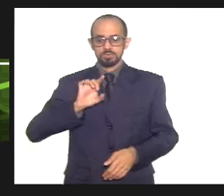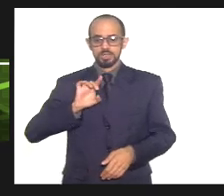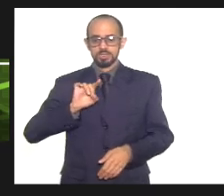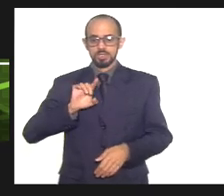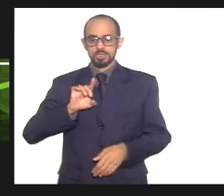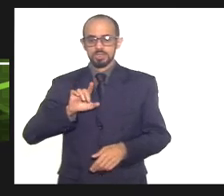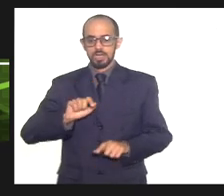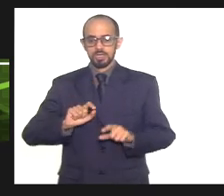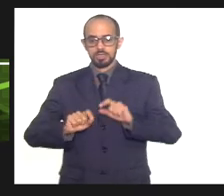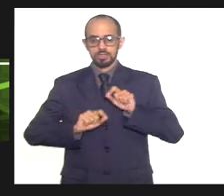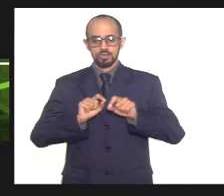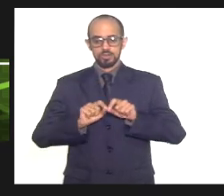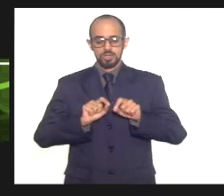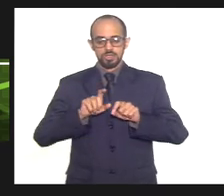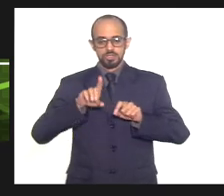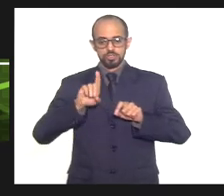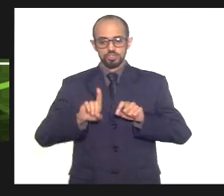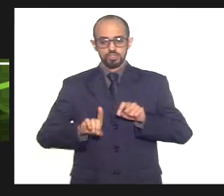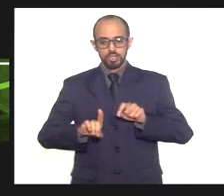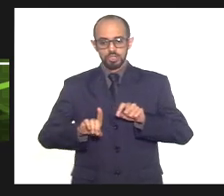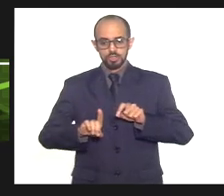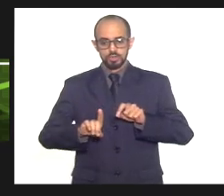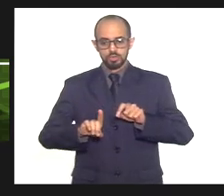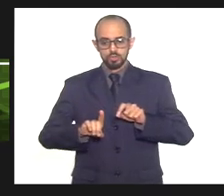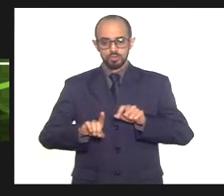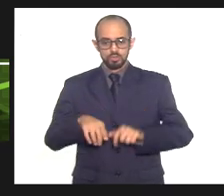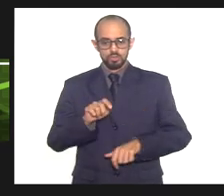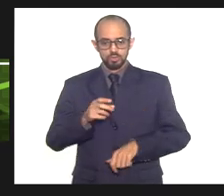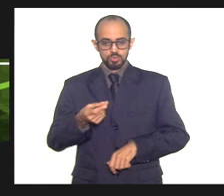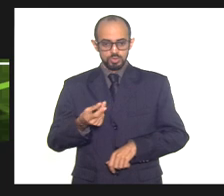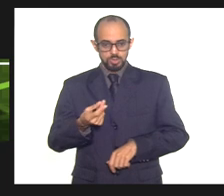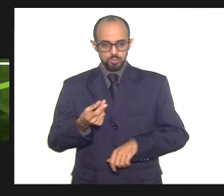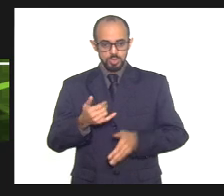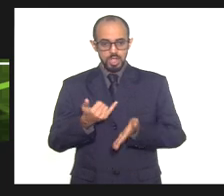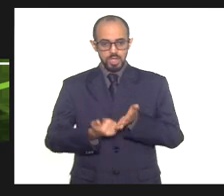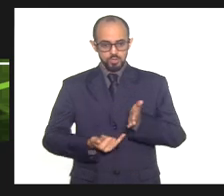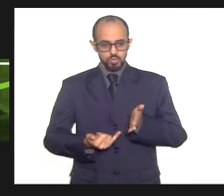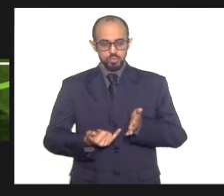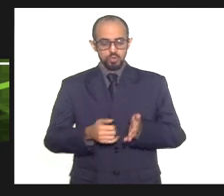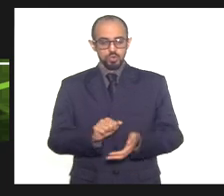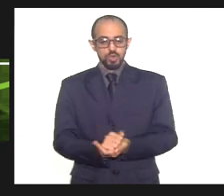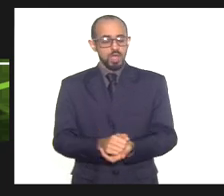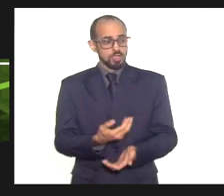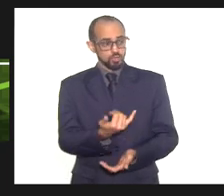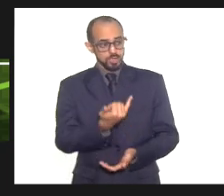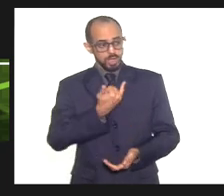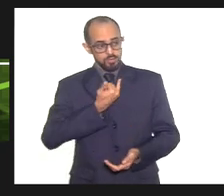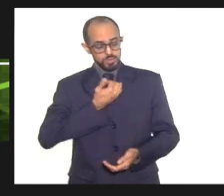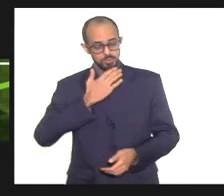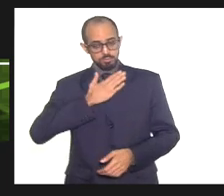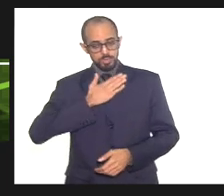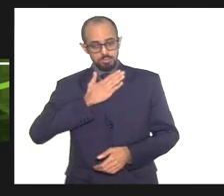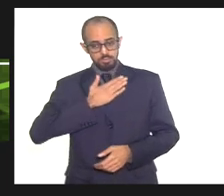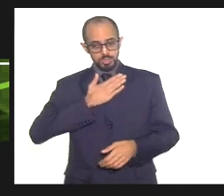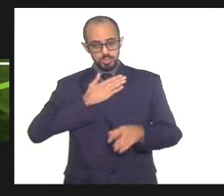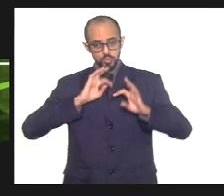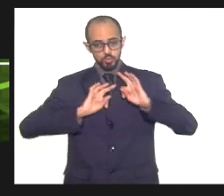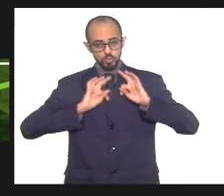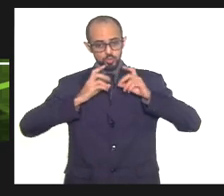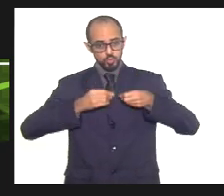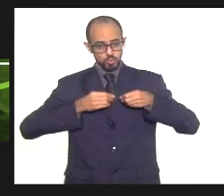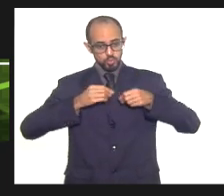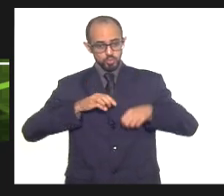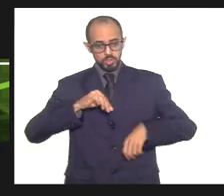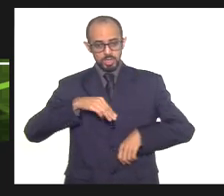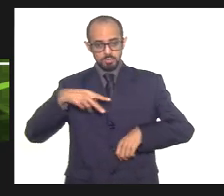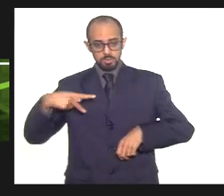especializada em direito tributário, a senhora está me dizendo que tudo aquilo que a